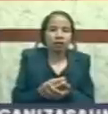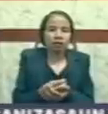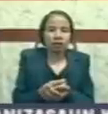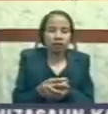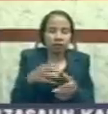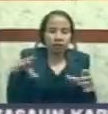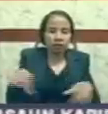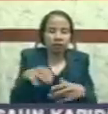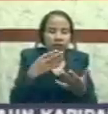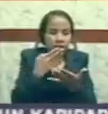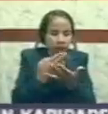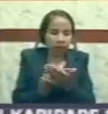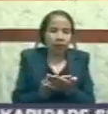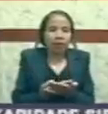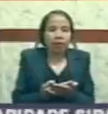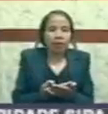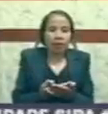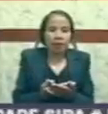Bens e serviços.